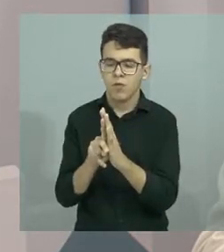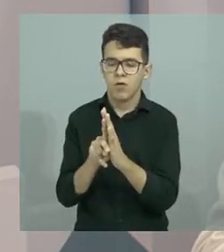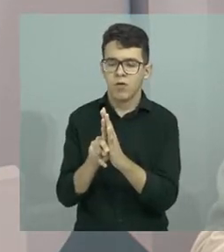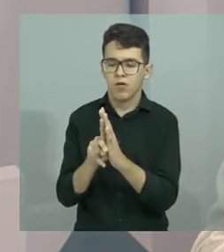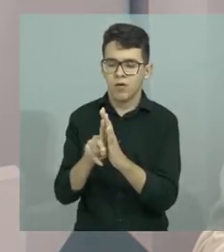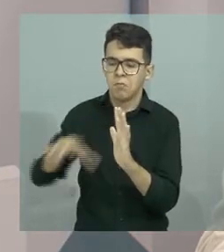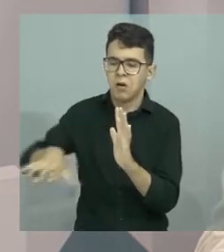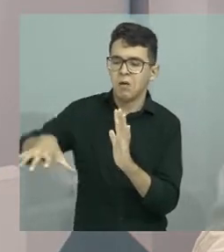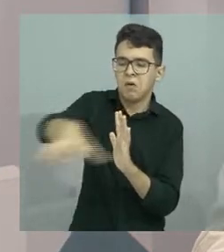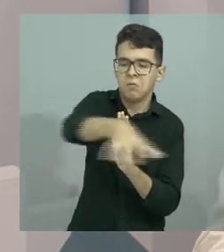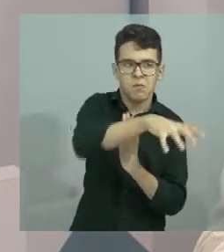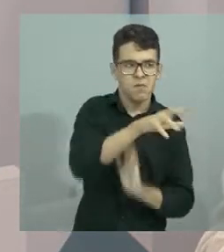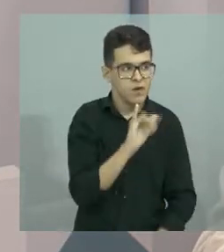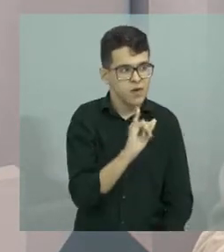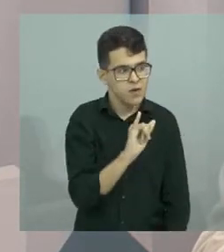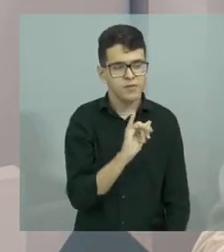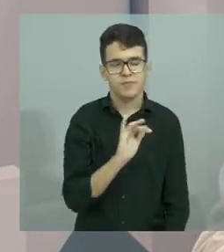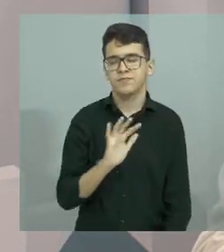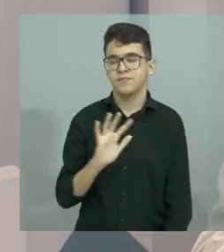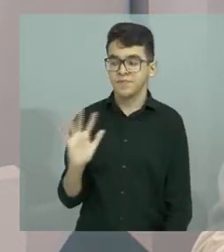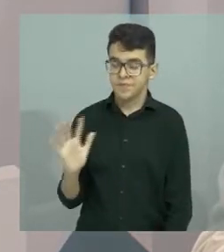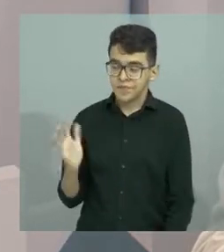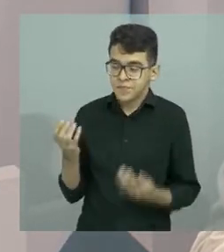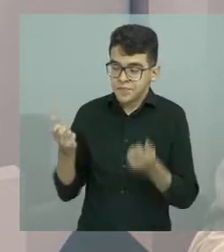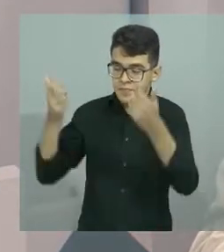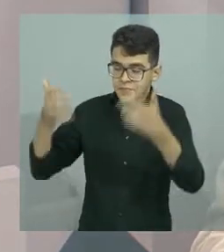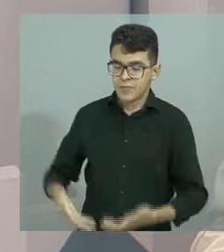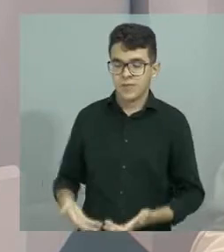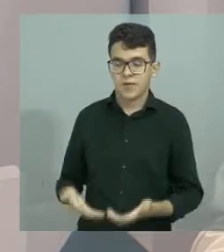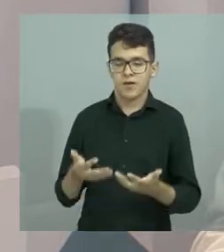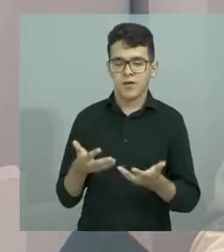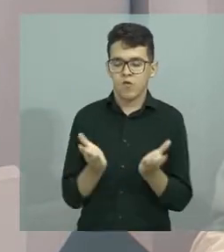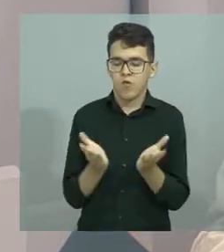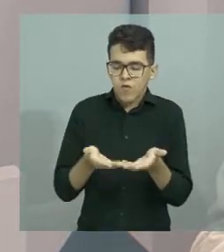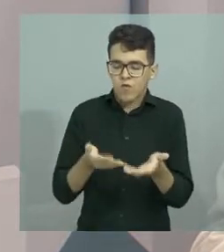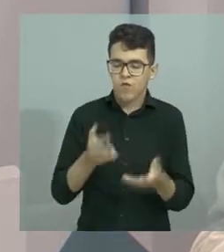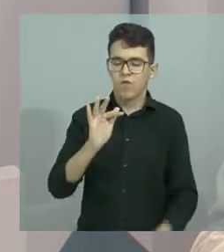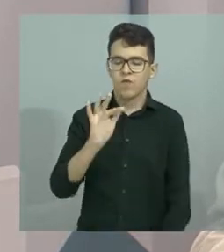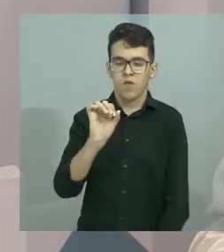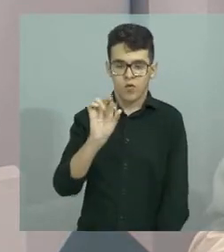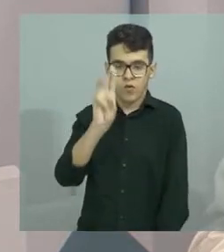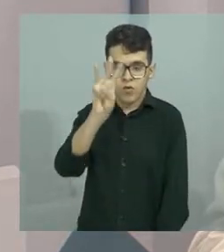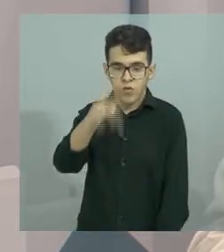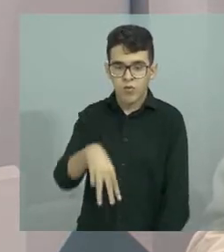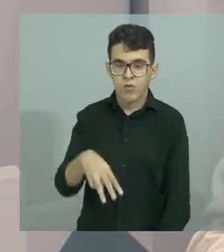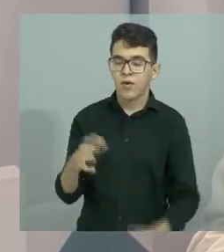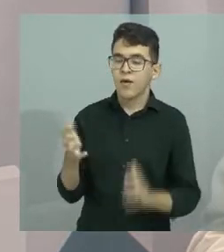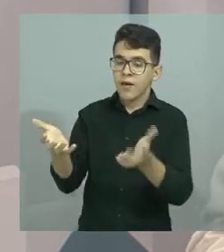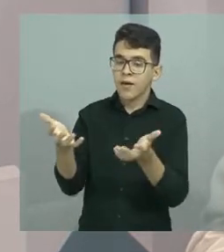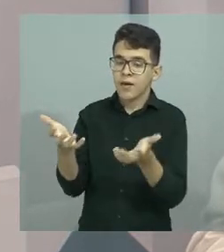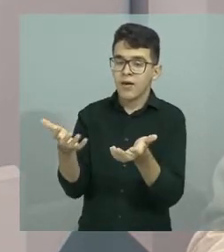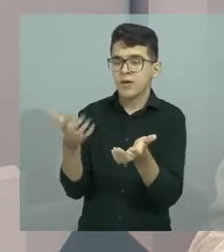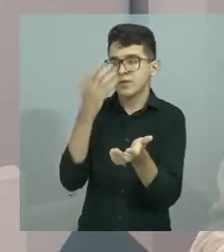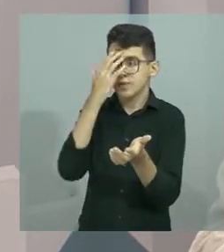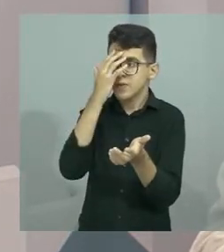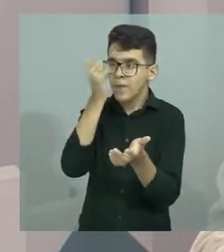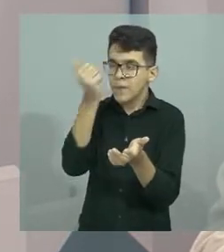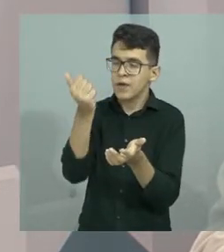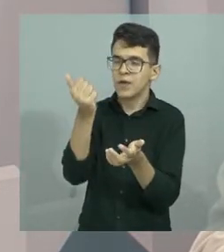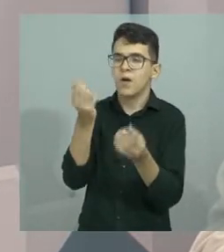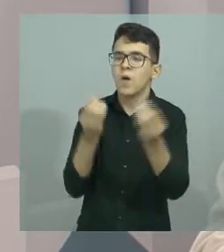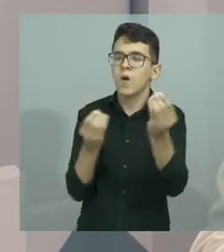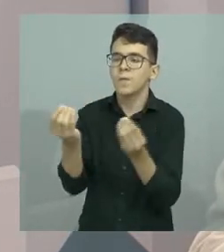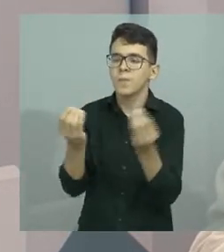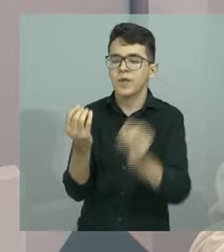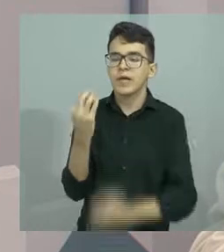Como é? Bom, o fórum, primeiramente, ele quer despertar essa discussão sobre questões que são comuns a